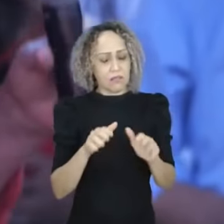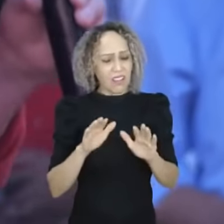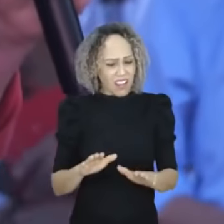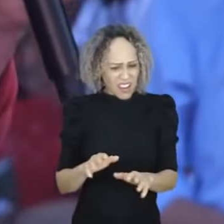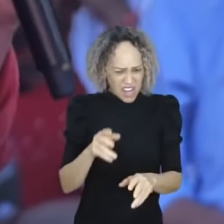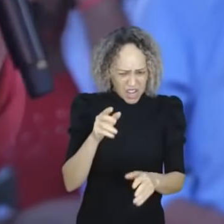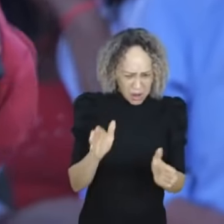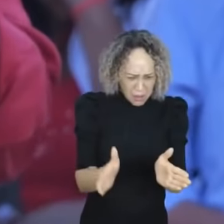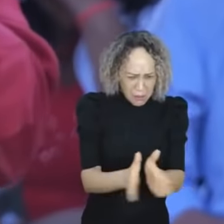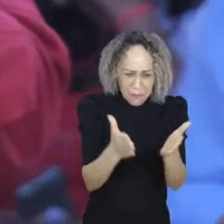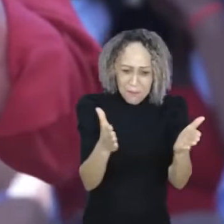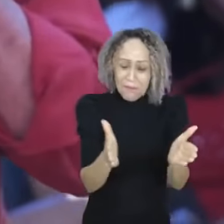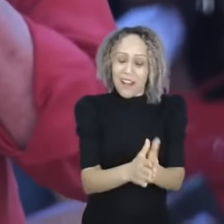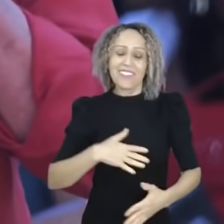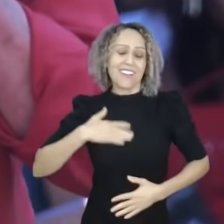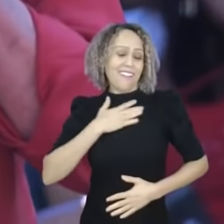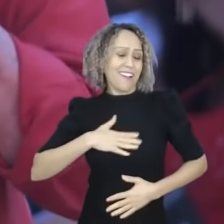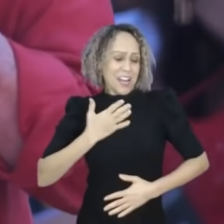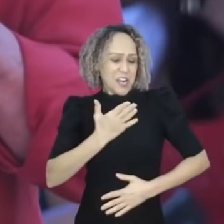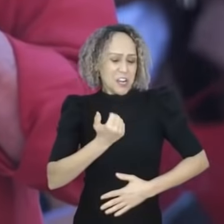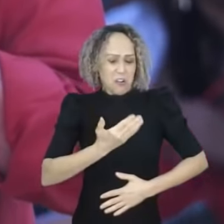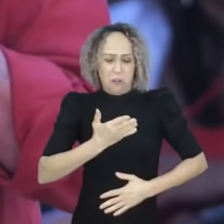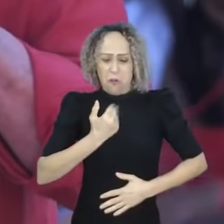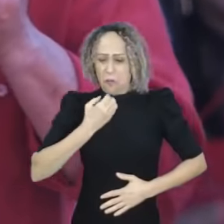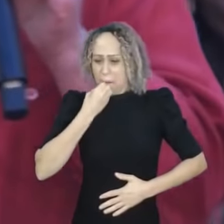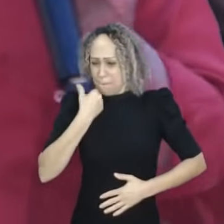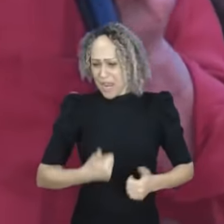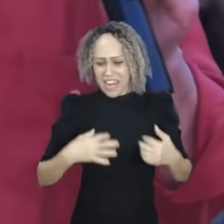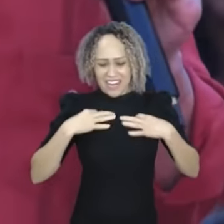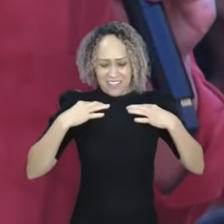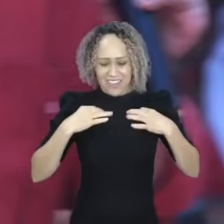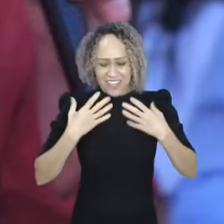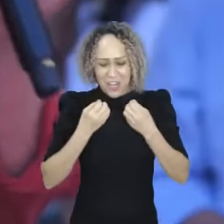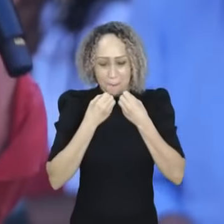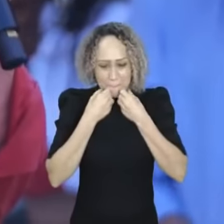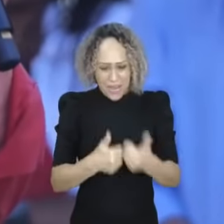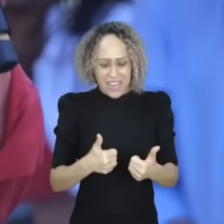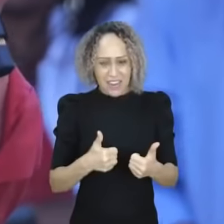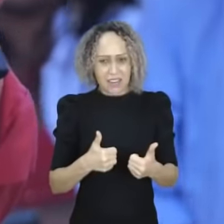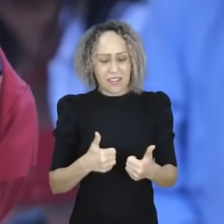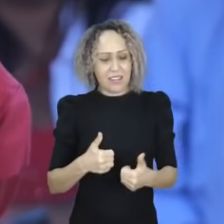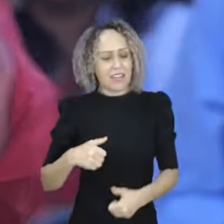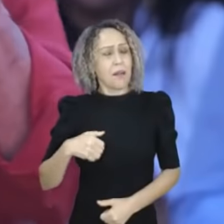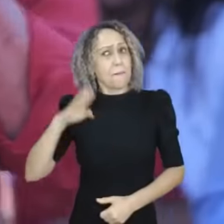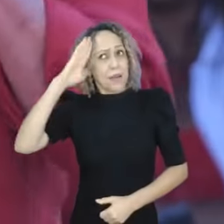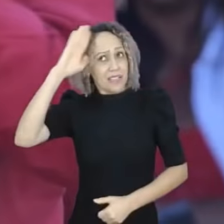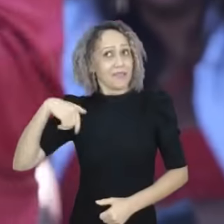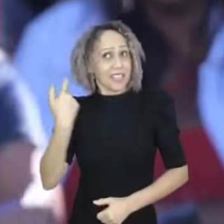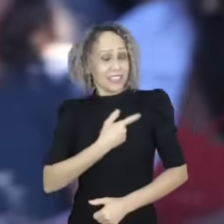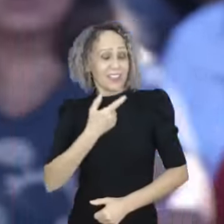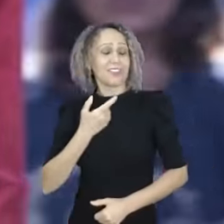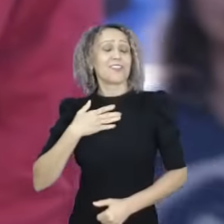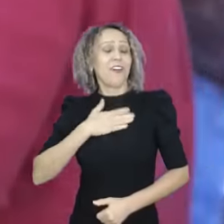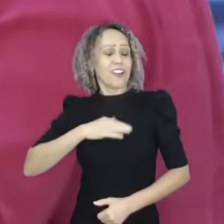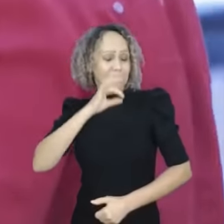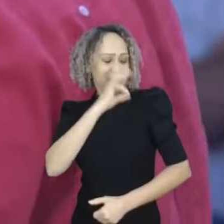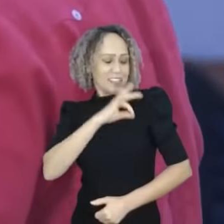bem. Pobre gosta de se vestir bem. E, sobretudo, a gente gosta de ganhar bem. A gente gosta de